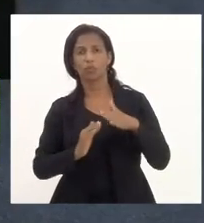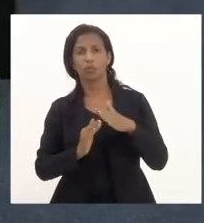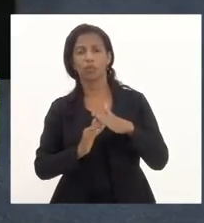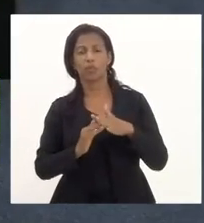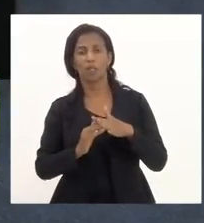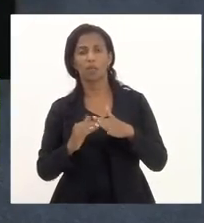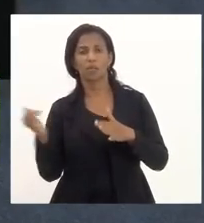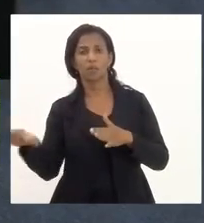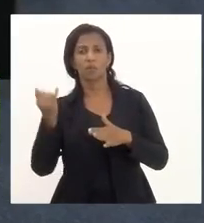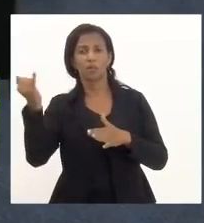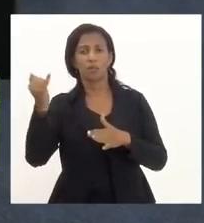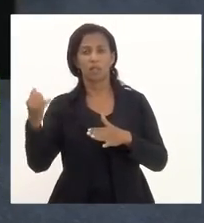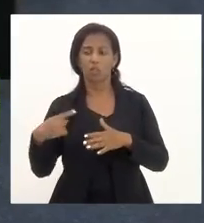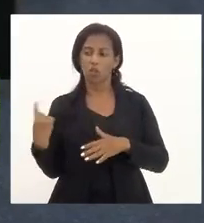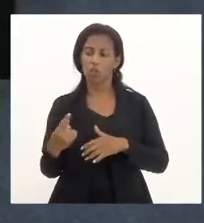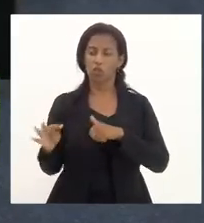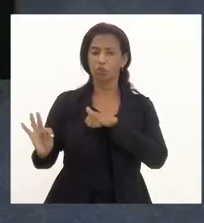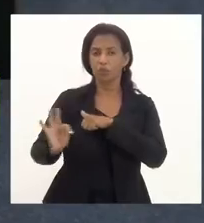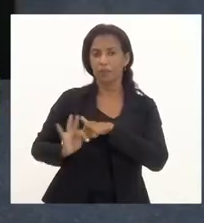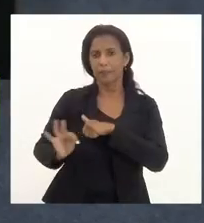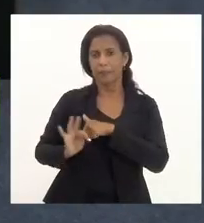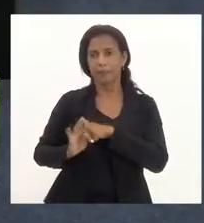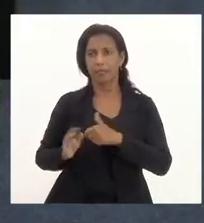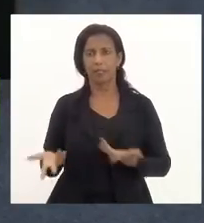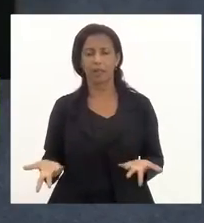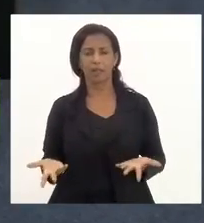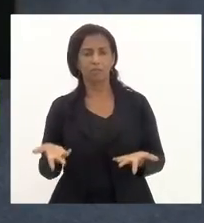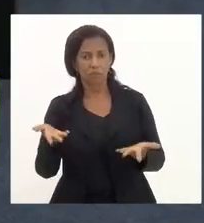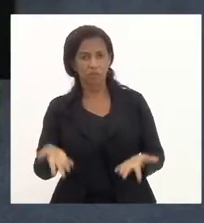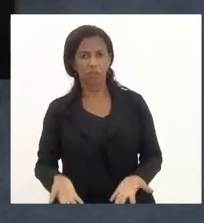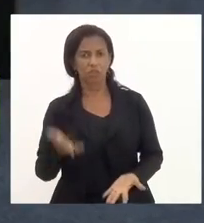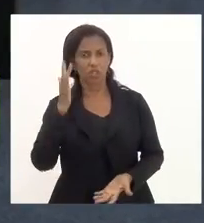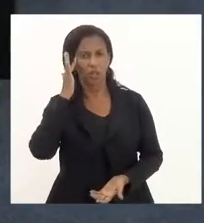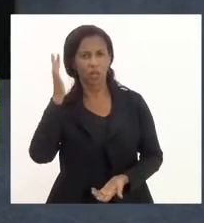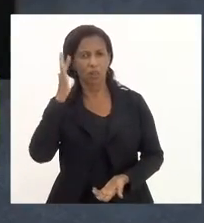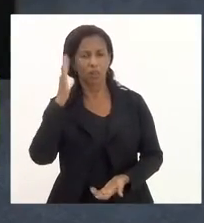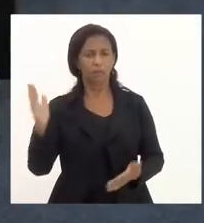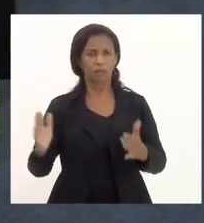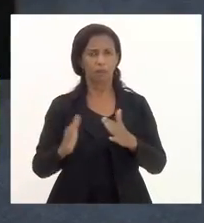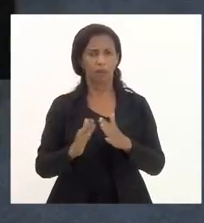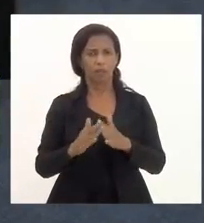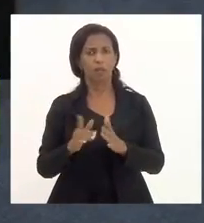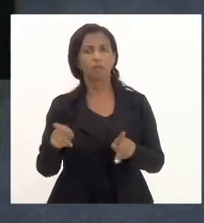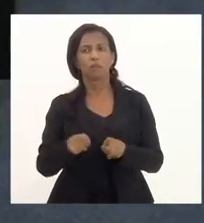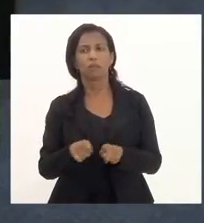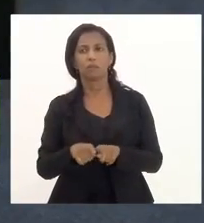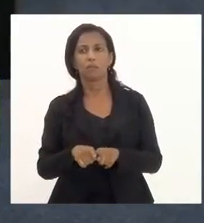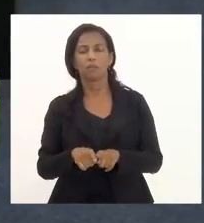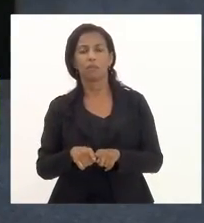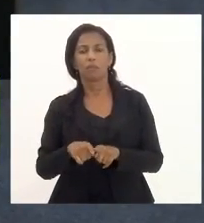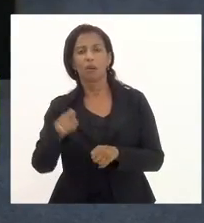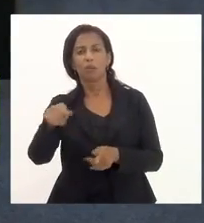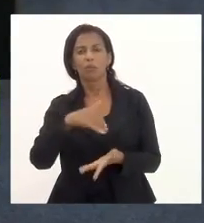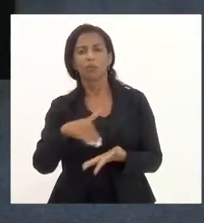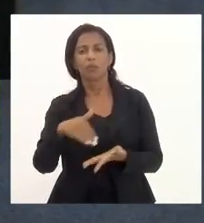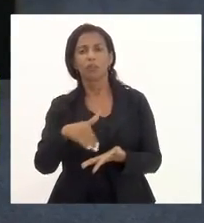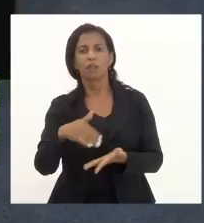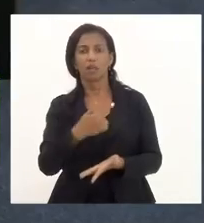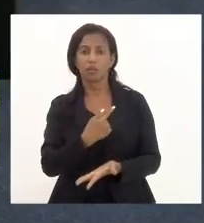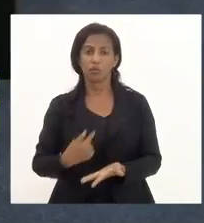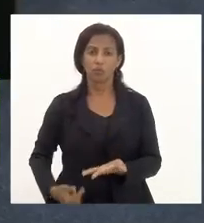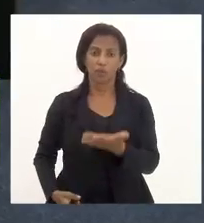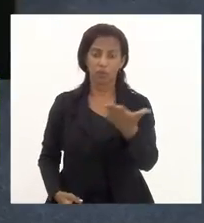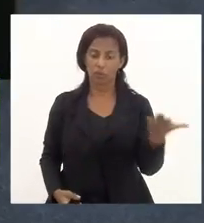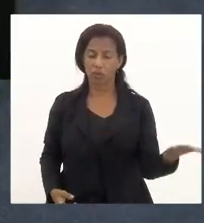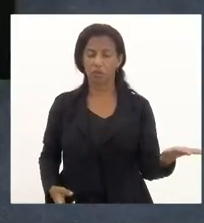né privilegiada a gente tem que ser técnico e pragmático né Então queria deixar reflexão aqui para casa para leve mas também o secretário de governo estão aqui